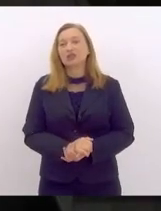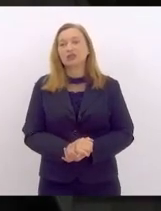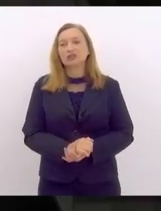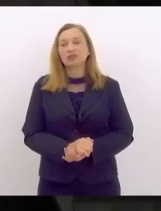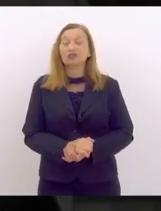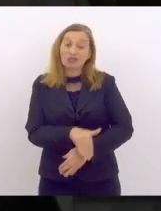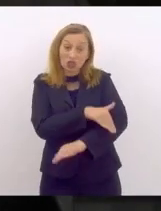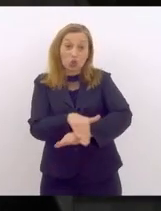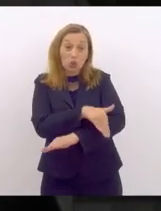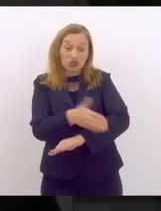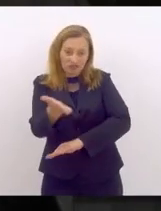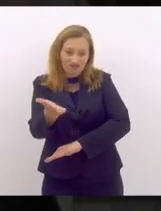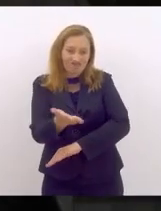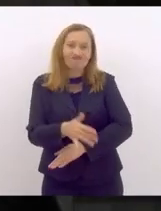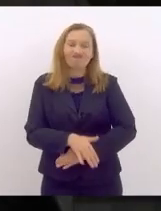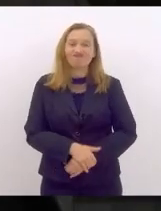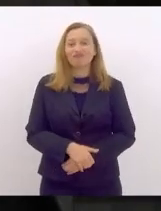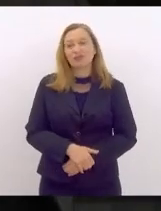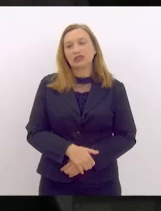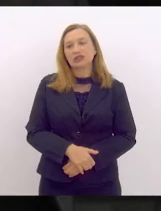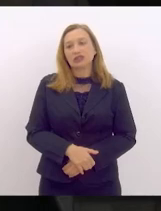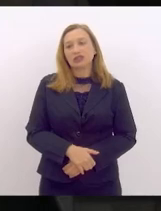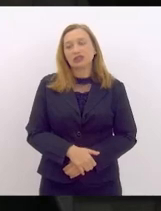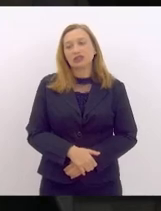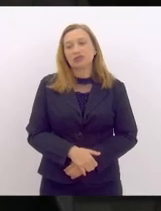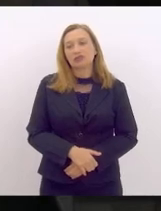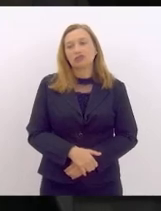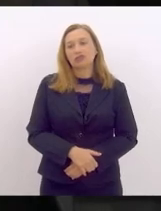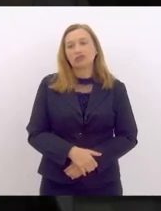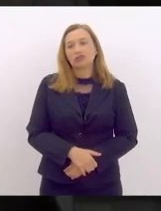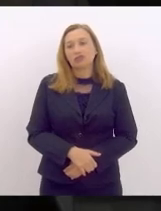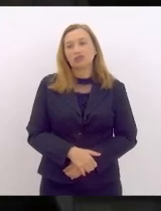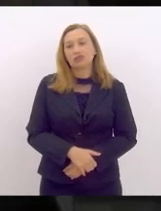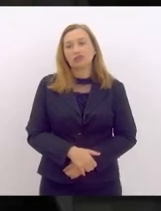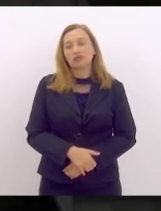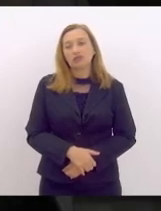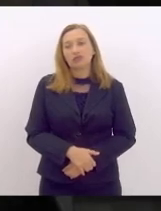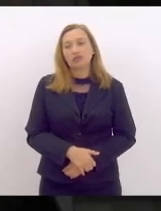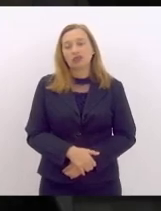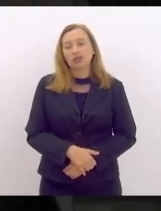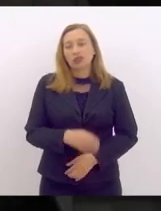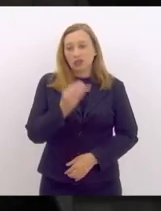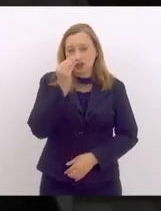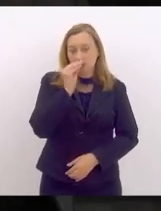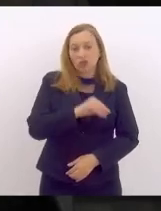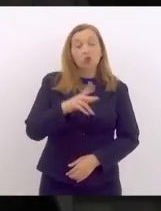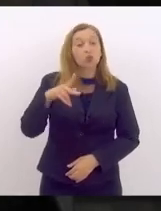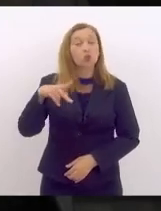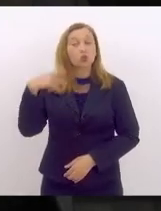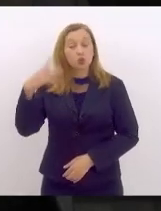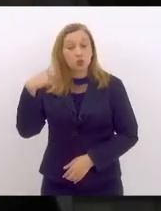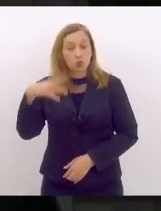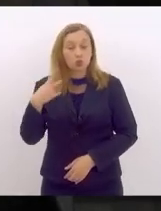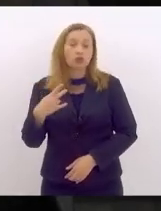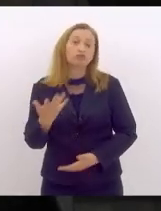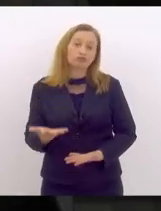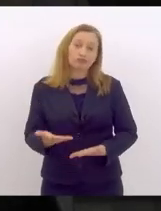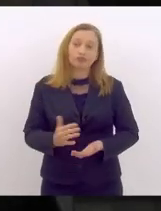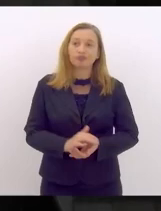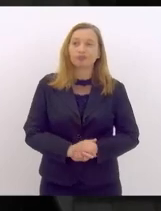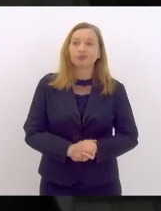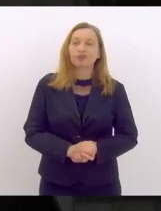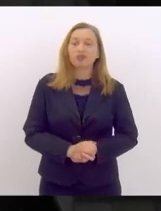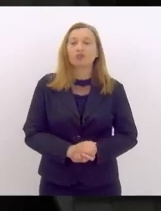nas ruas e pela negação da política e pela generalização